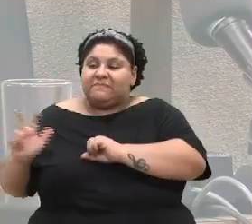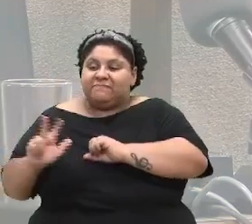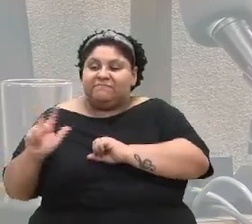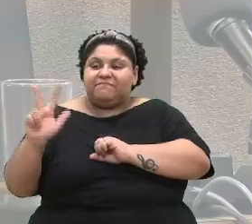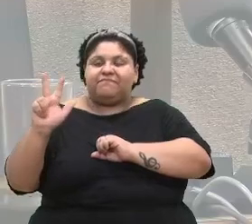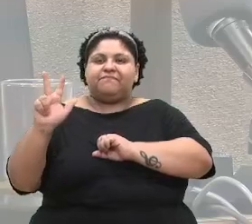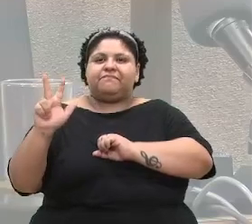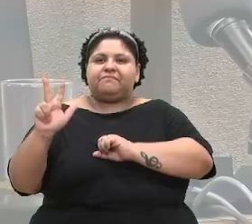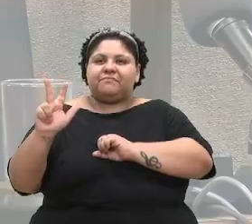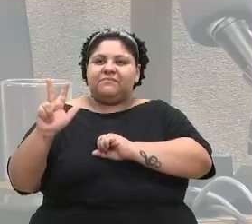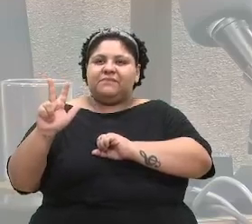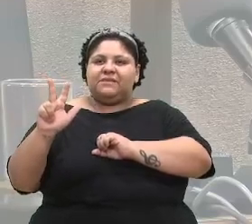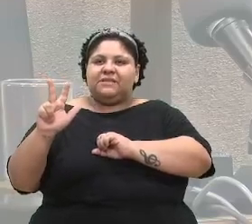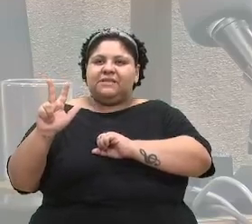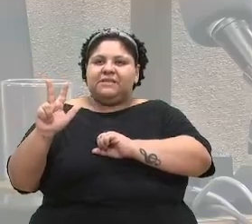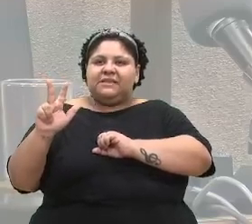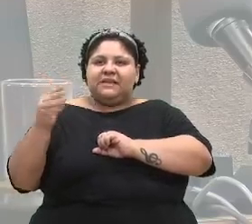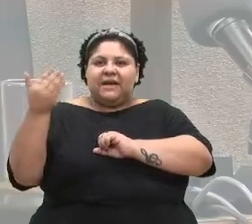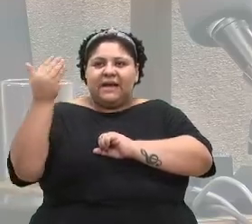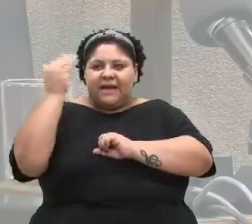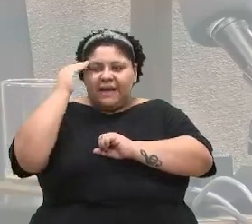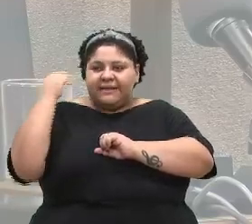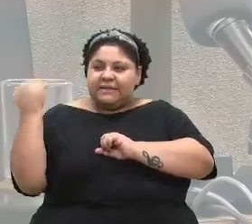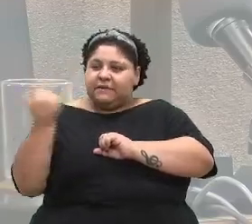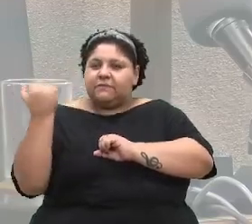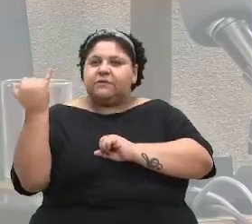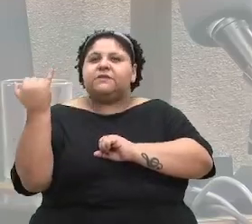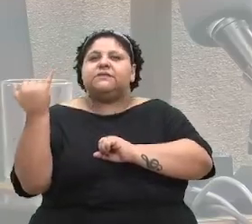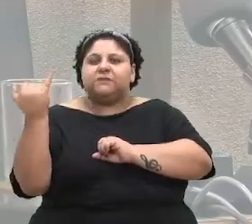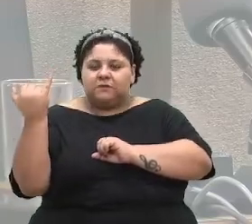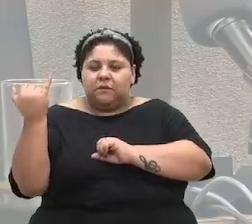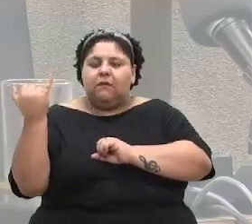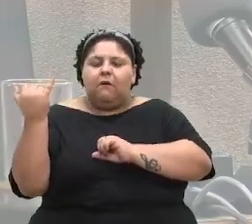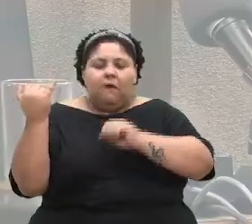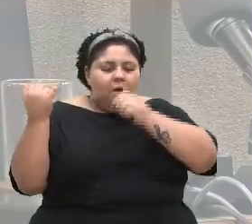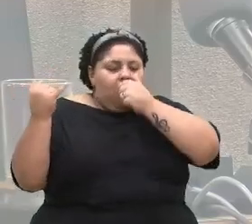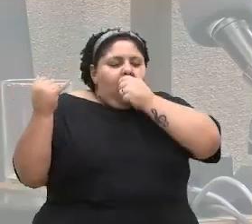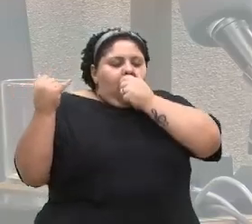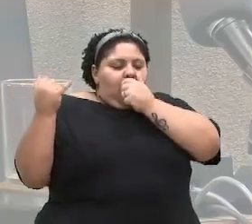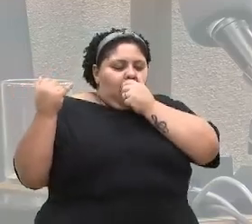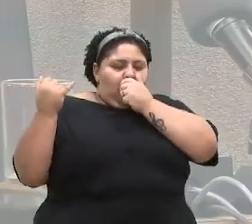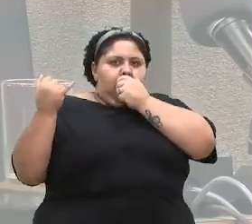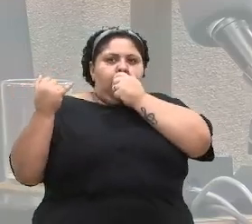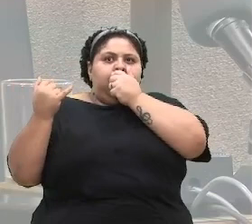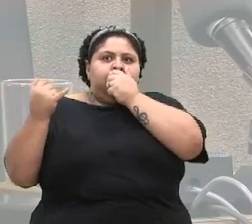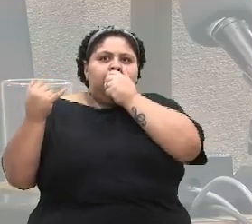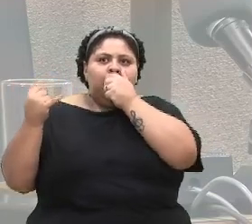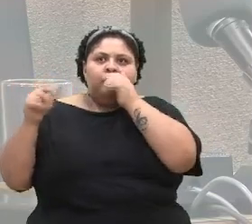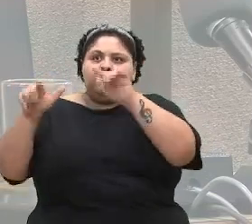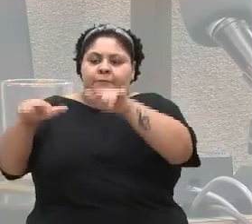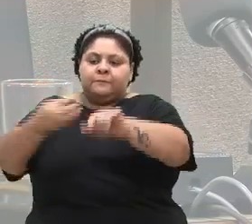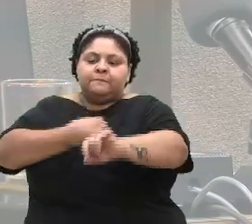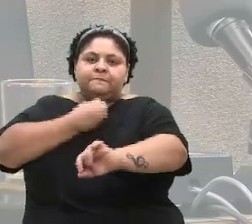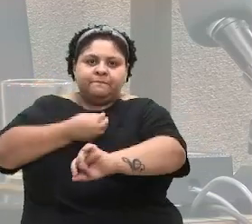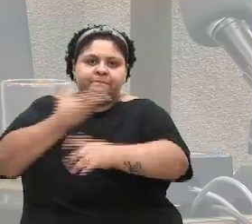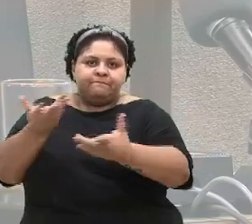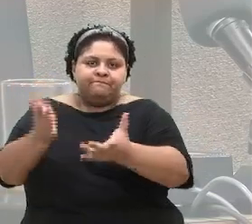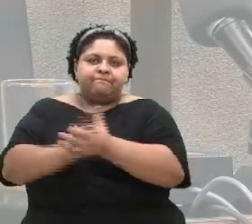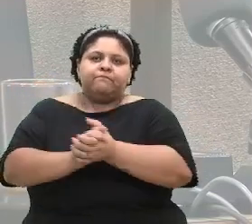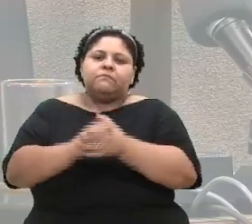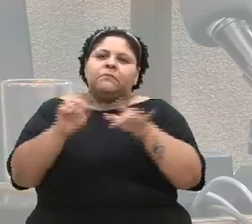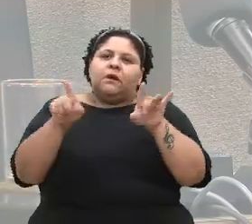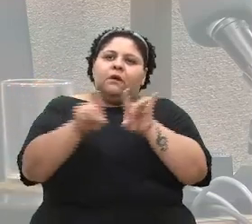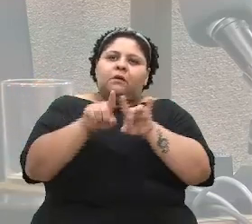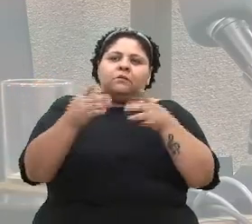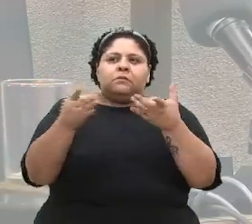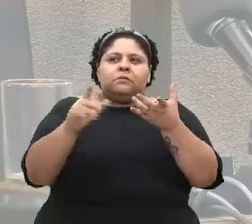começam a dar importância a declaração de líder no momento oportuno, presidente. Para o ambiente no qual elas convivem, né? Inclusive, às vezes,